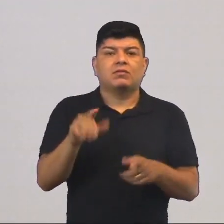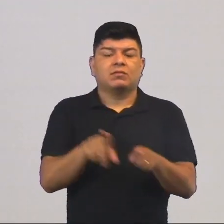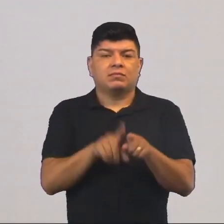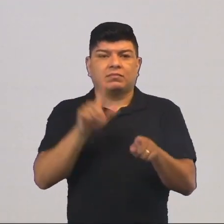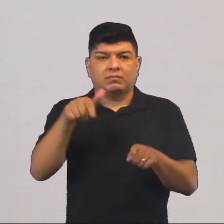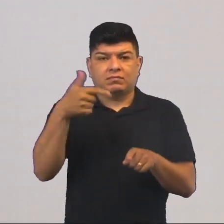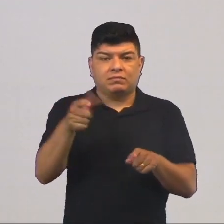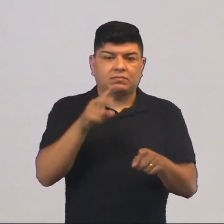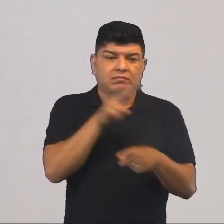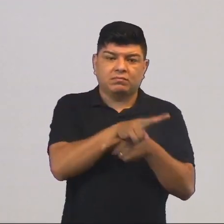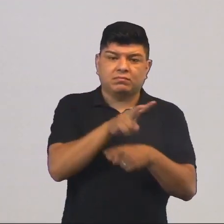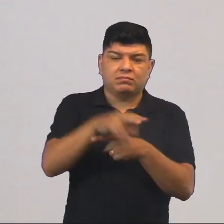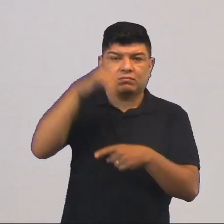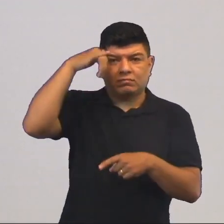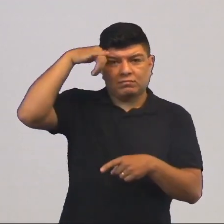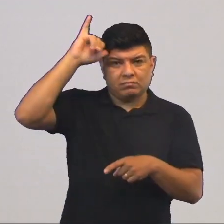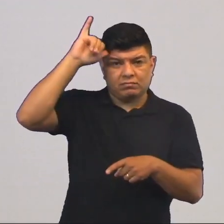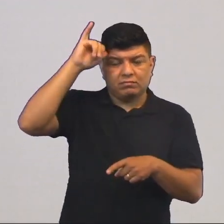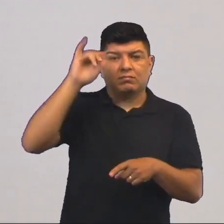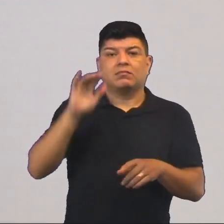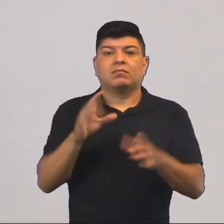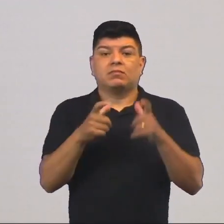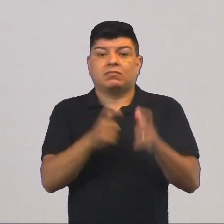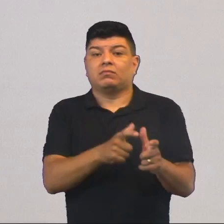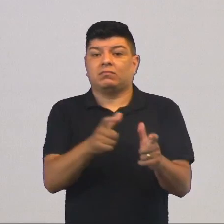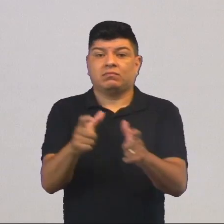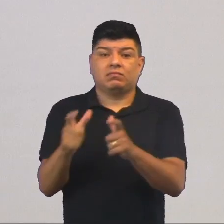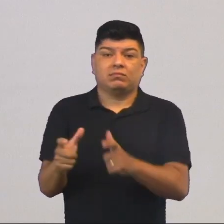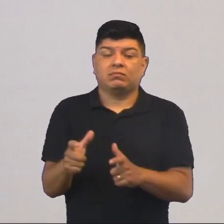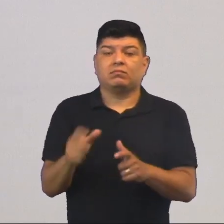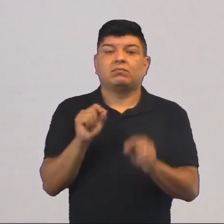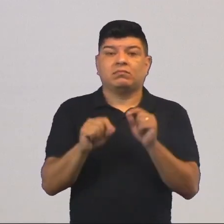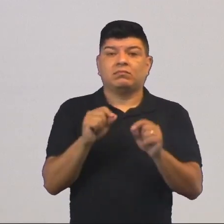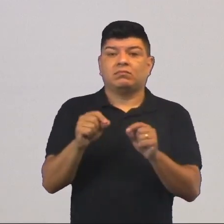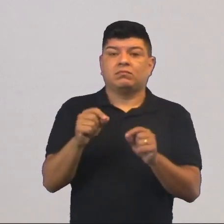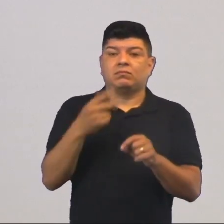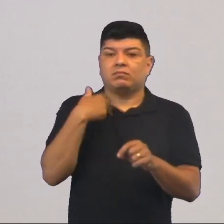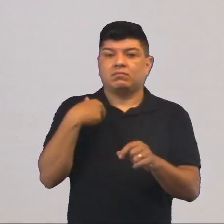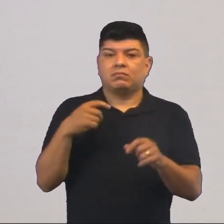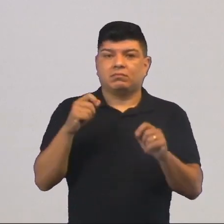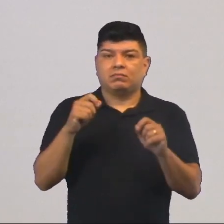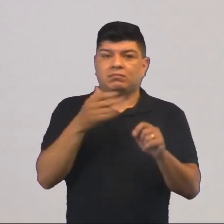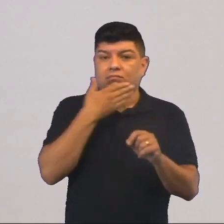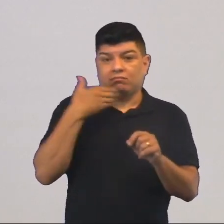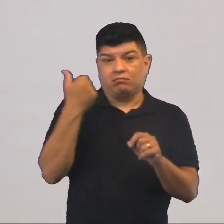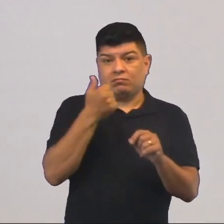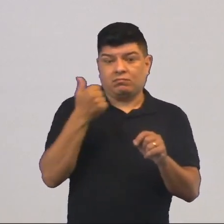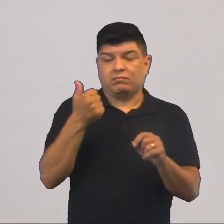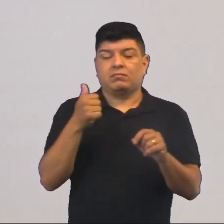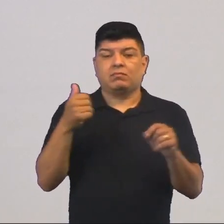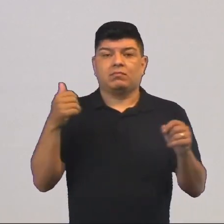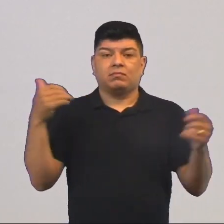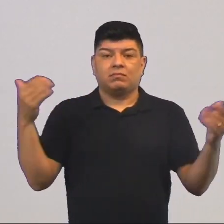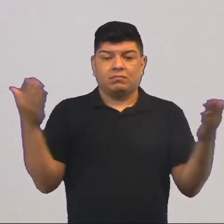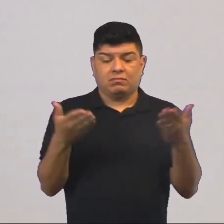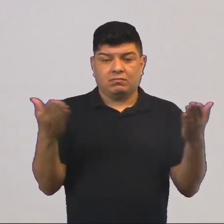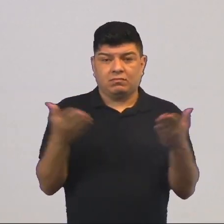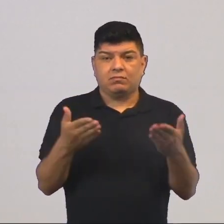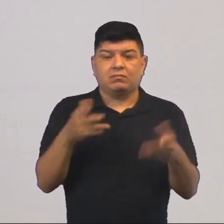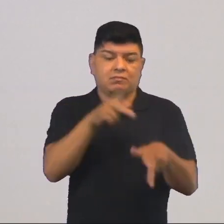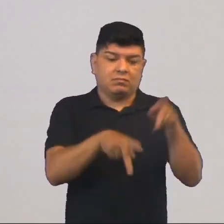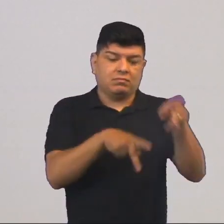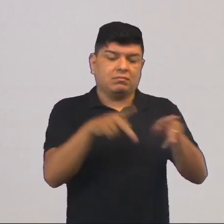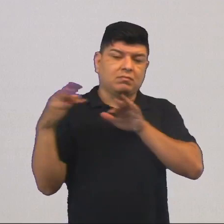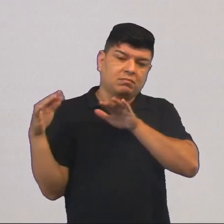Gerais, depois a criação de gado e assim por diante, aonde havia uma atividade que chamasse atenção, como até hoje acontece, a população tende a